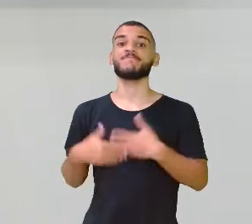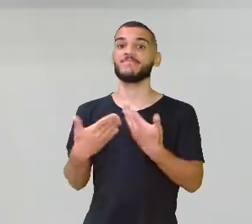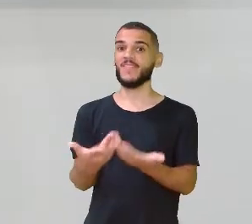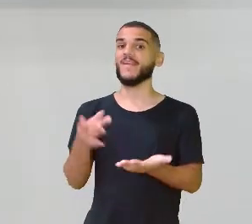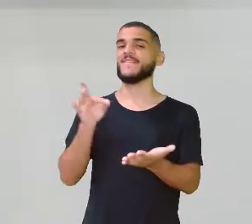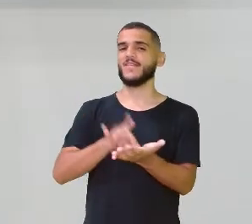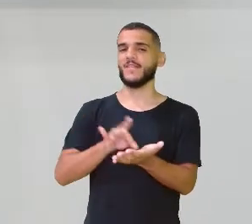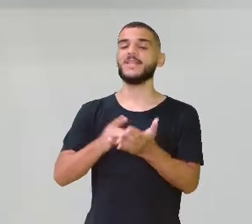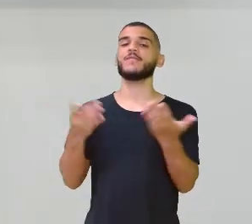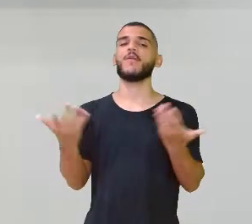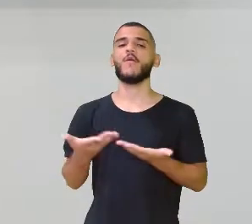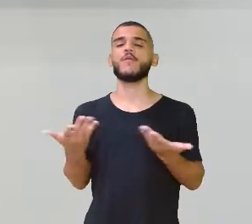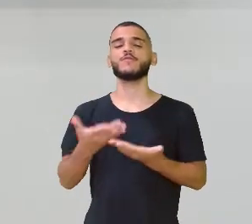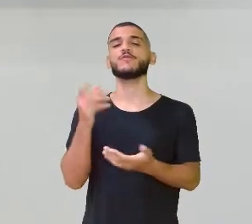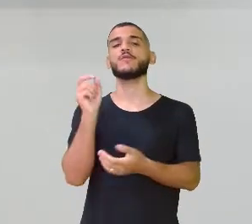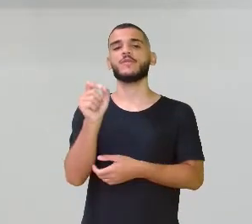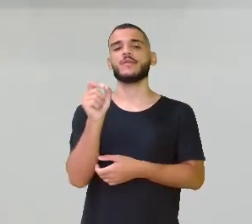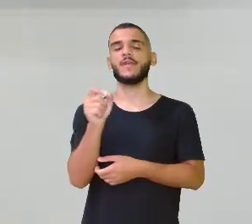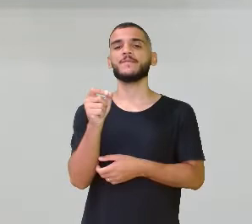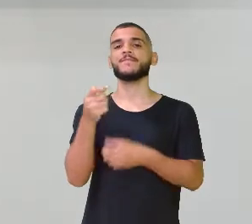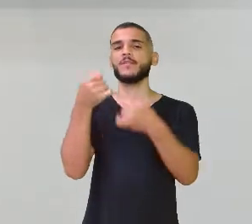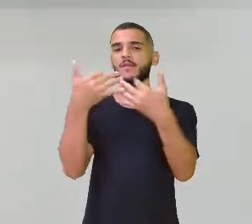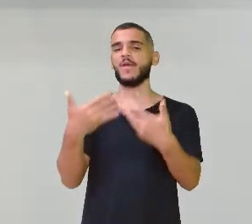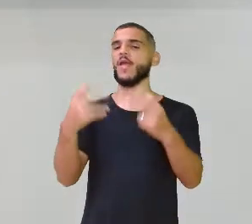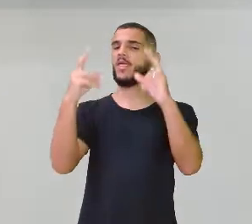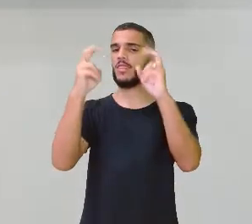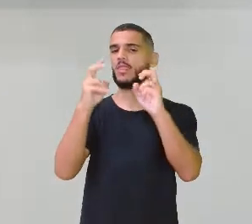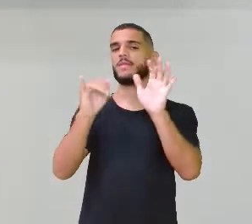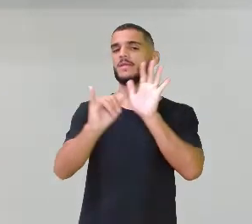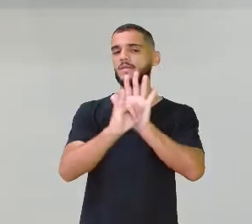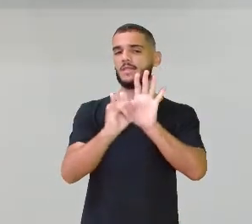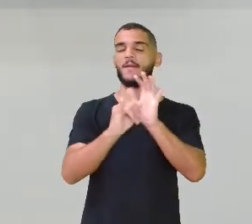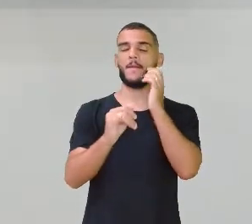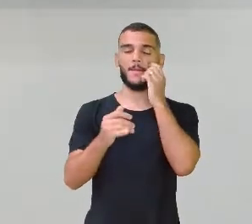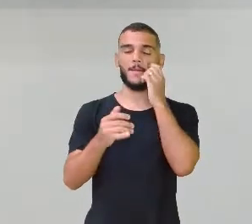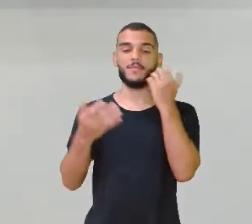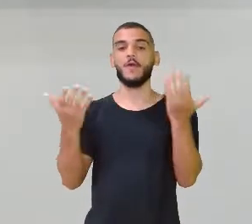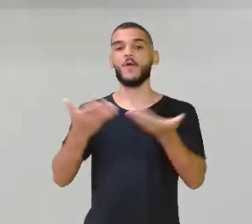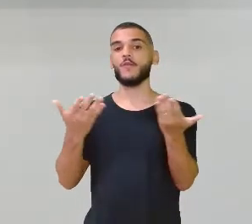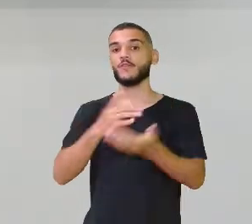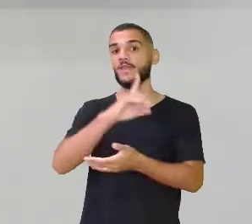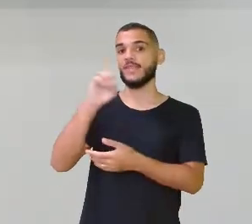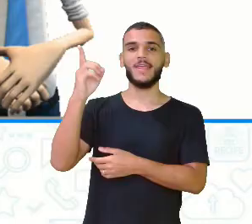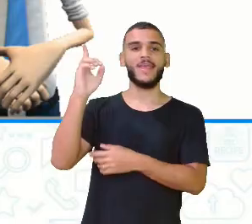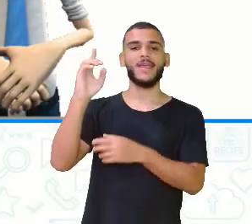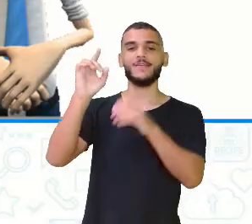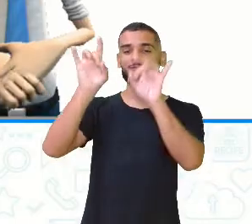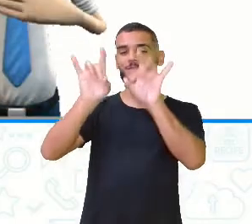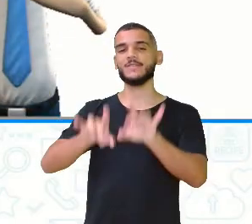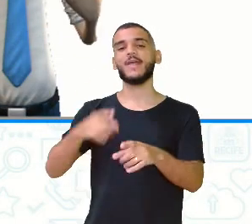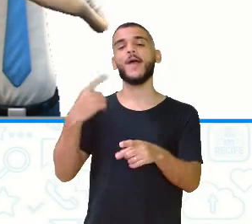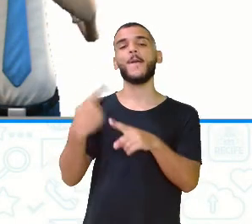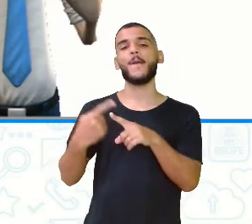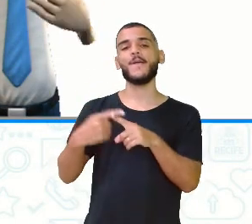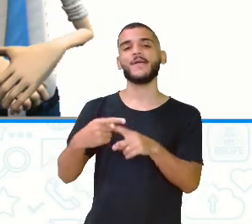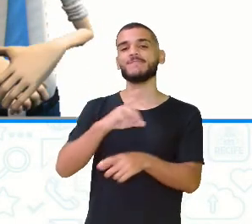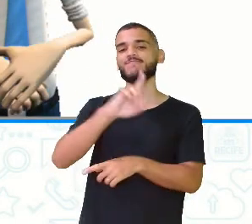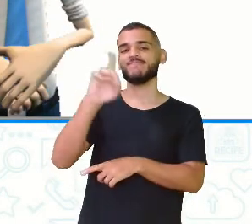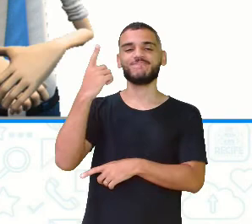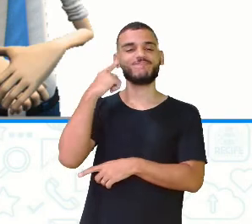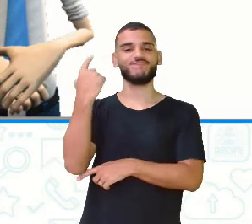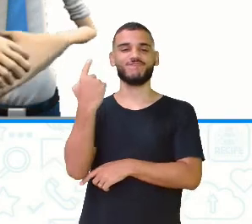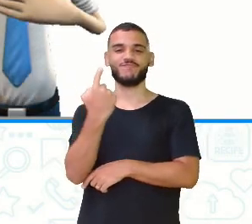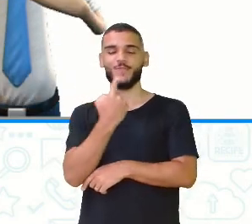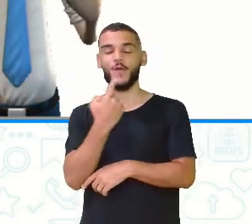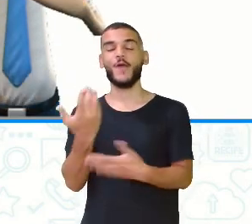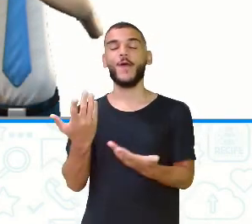E hoje, gente, falando em identidade, a gente tem que lembrar que hoje é um dia muito especial. Hoje é o dia do surdo. E para a gente deixar a